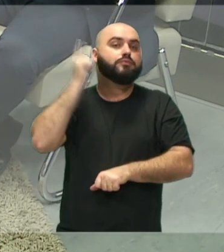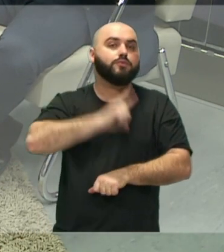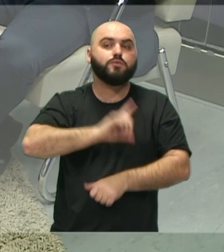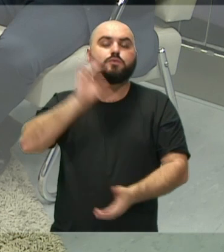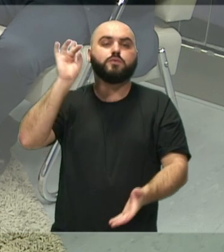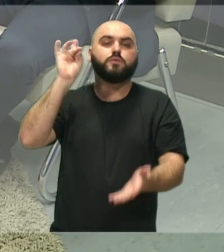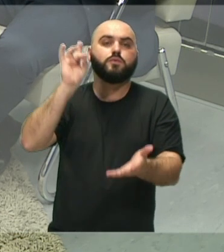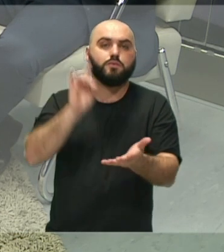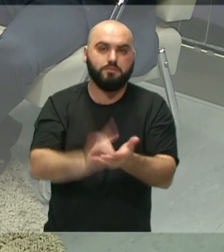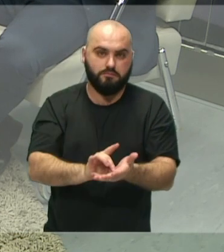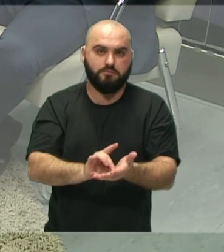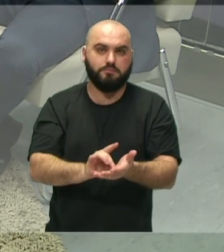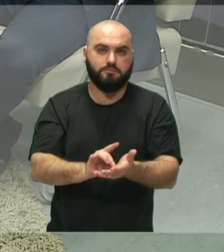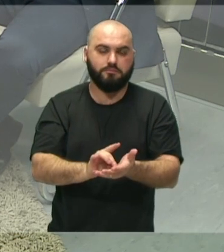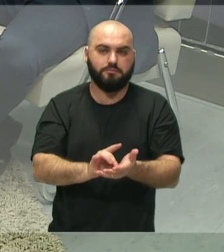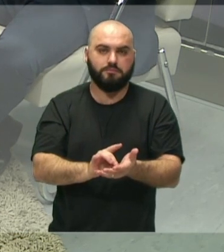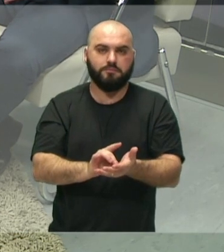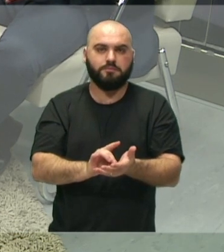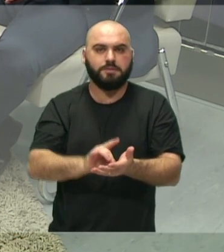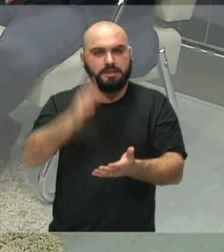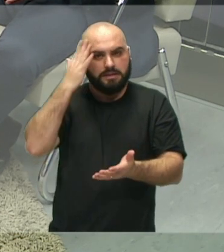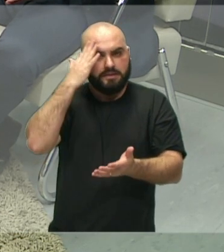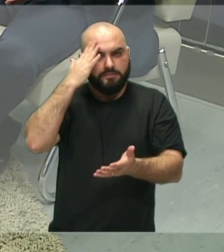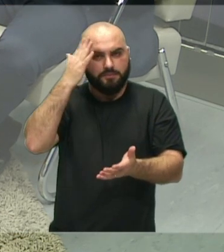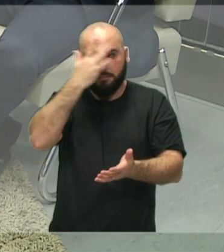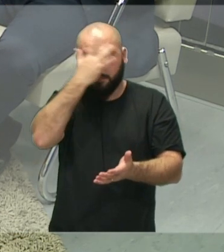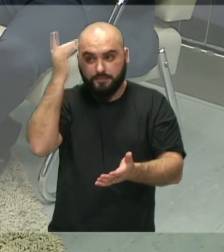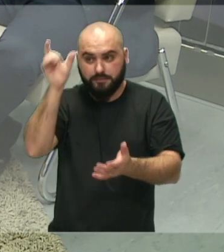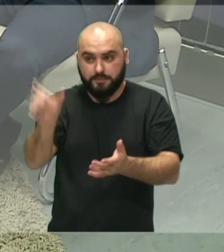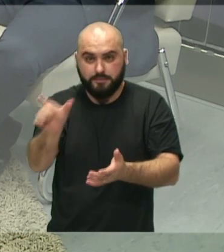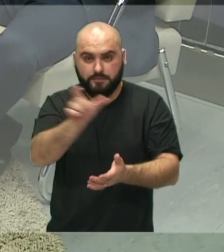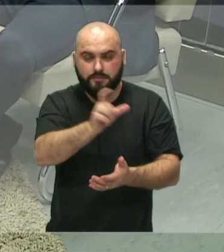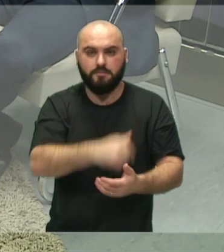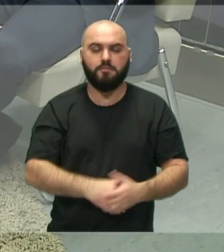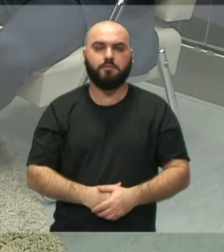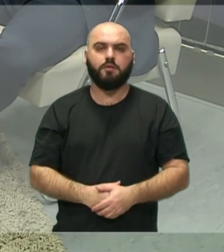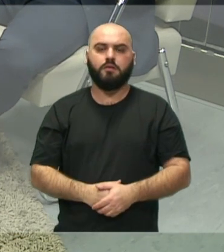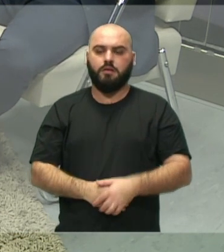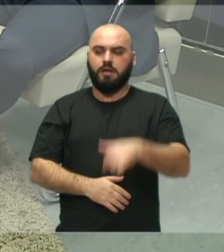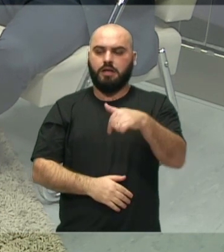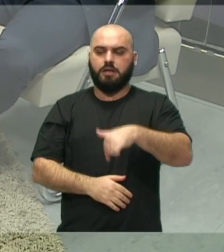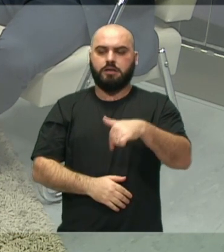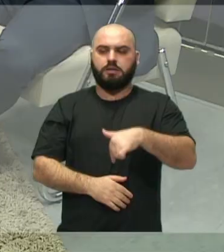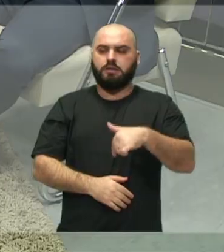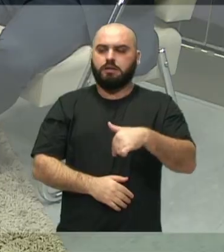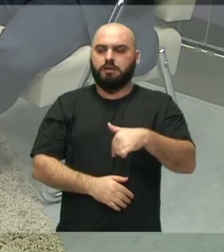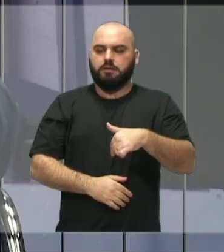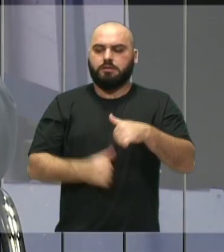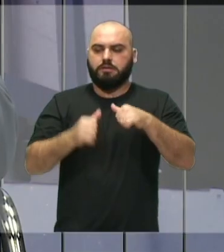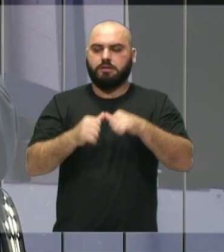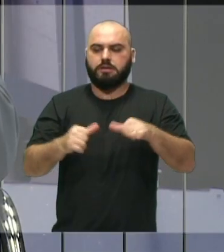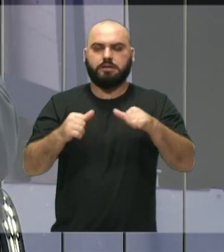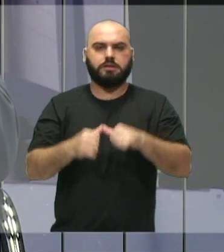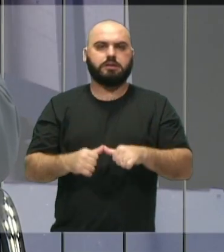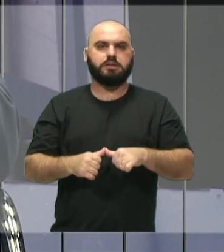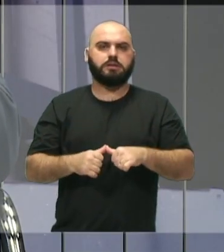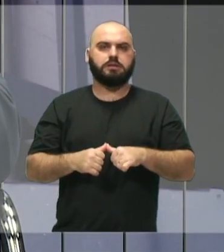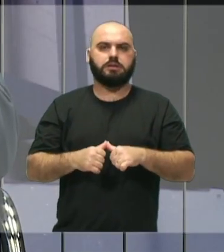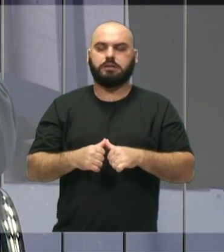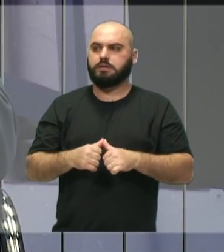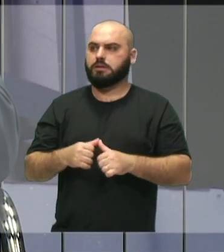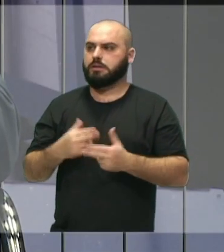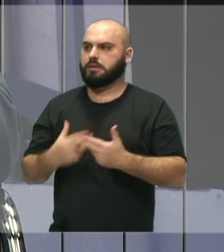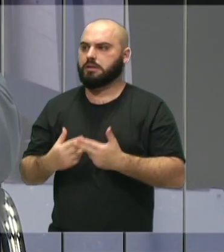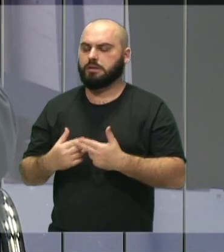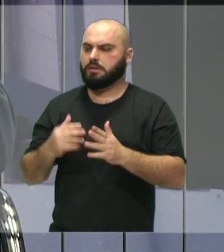nosso cidadão, né? A gente é muito impaciente. eu vejo. Então, porque estão abrindo uma rua nova,